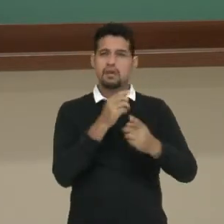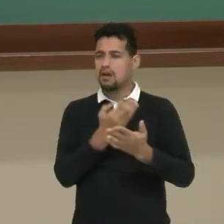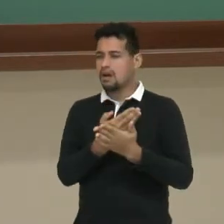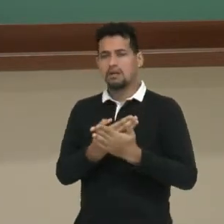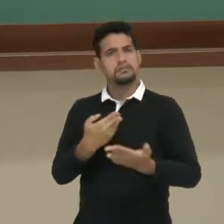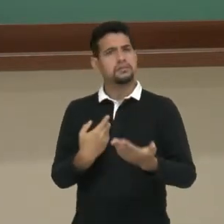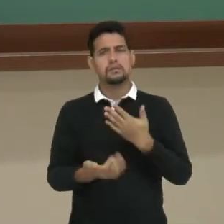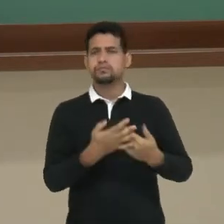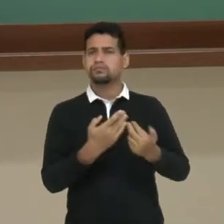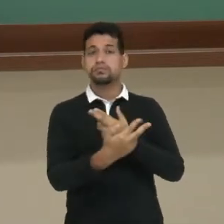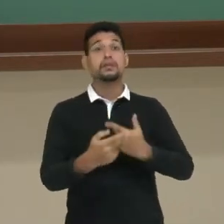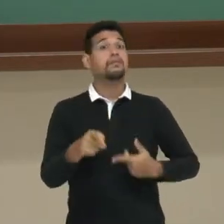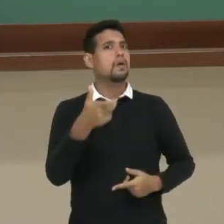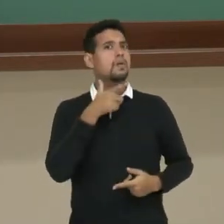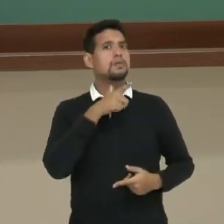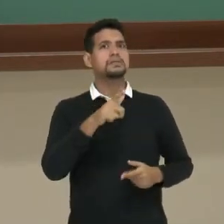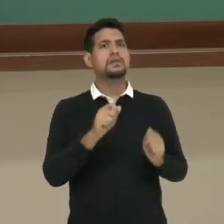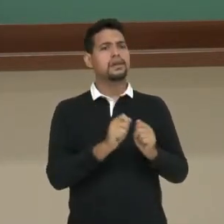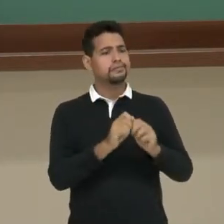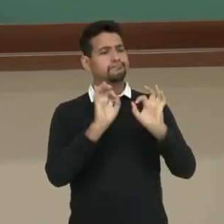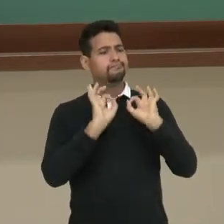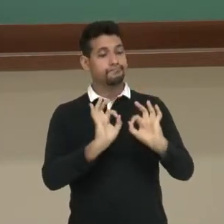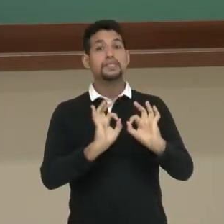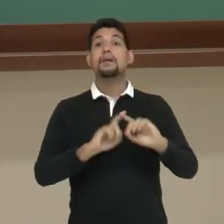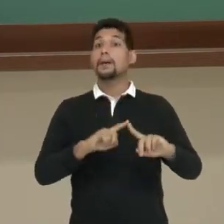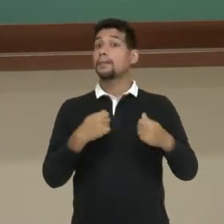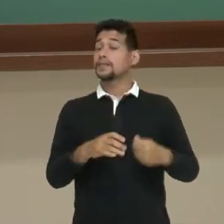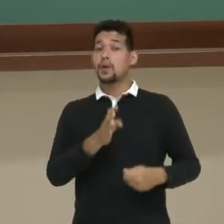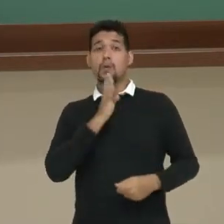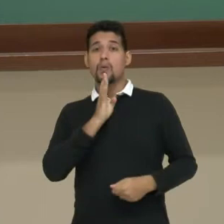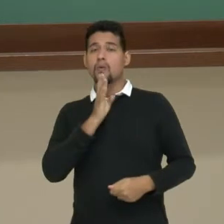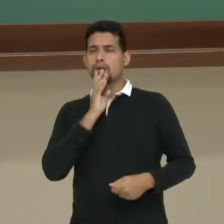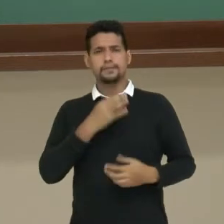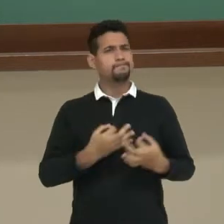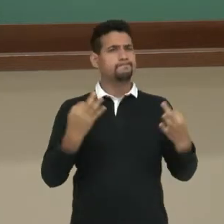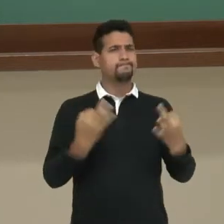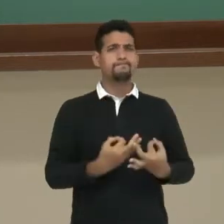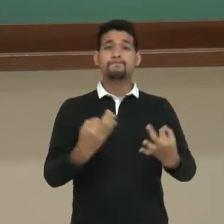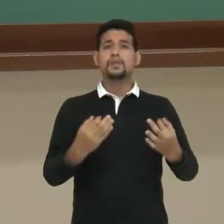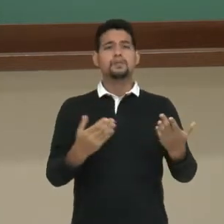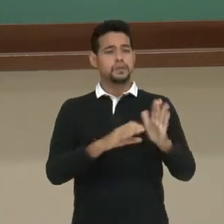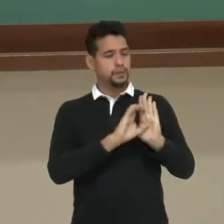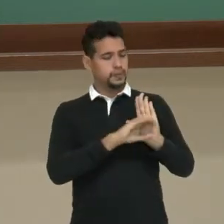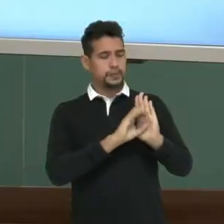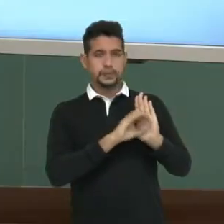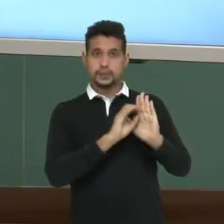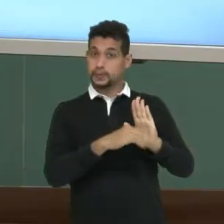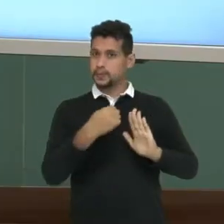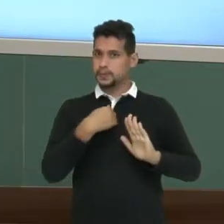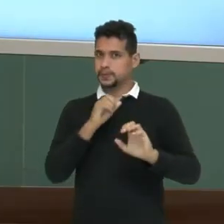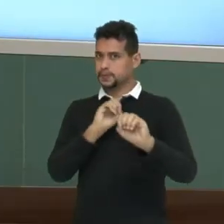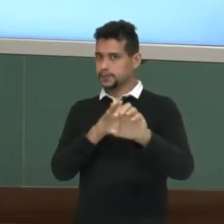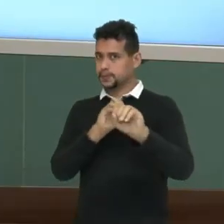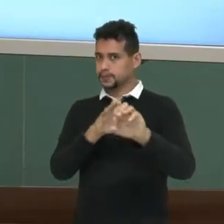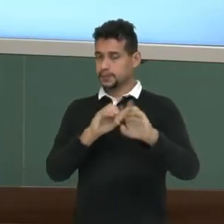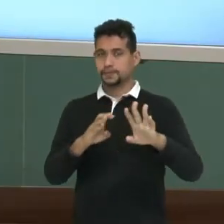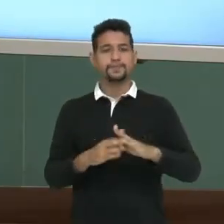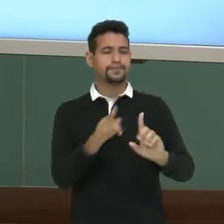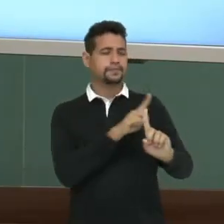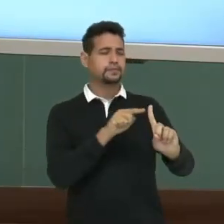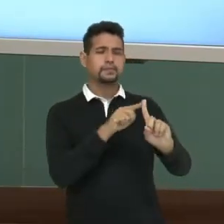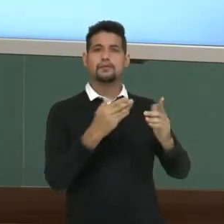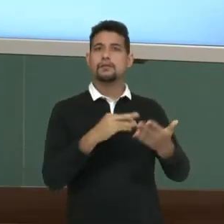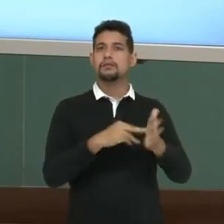Enem, qualquer um você vai conseguir matar, desde que você conheça muito bem os conceitos. Então vamos lá. Nosso objetivo de hoje é